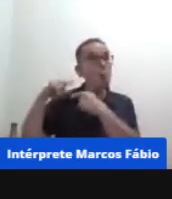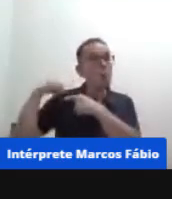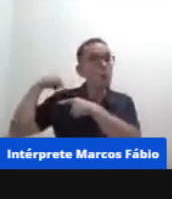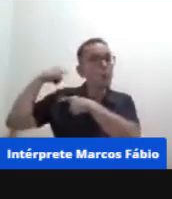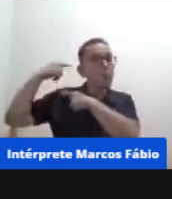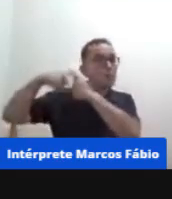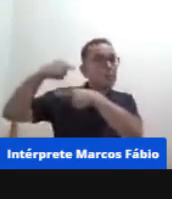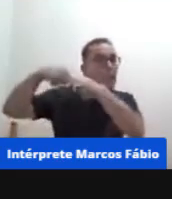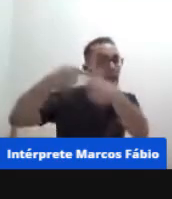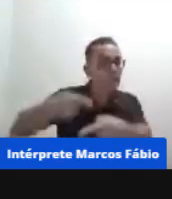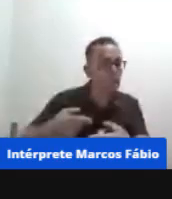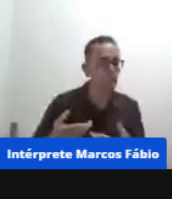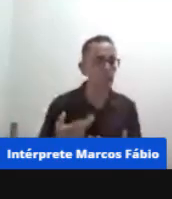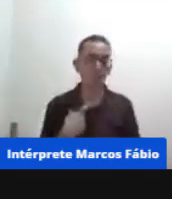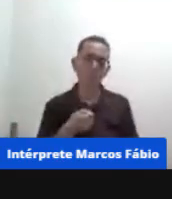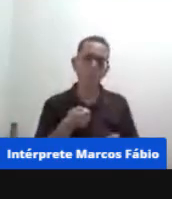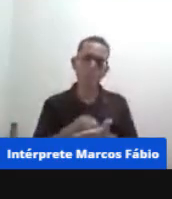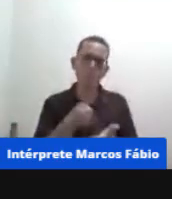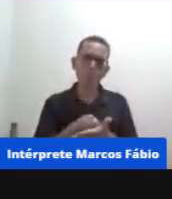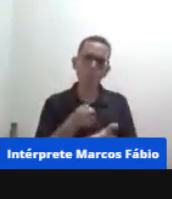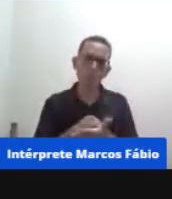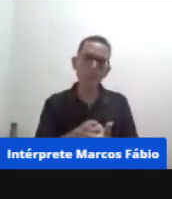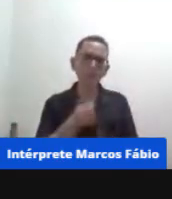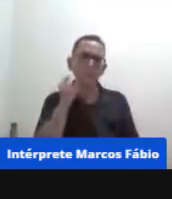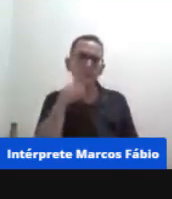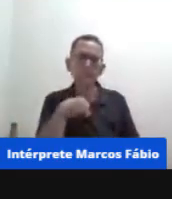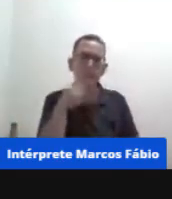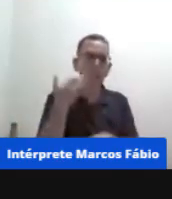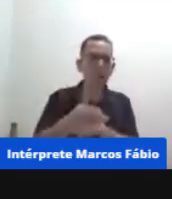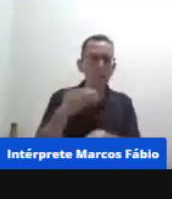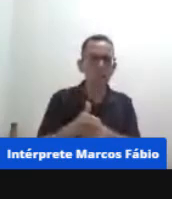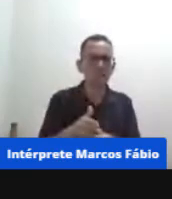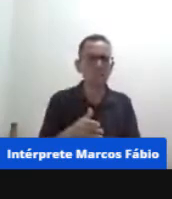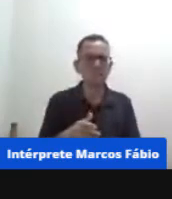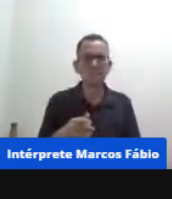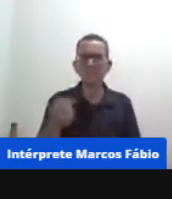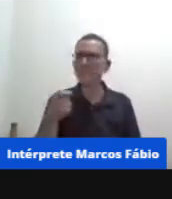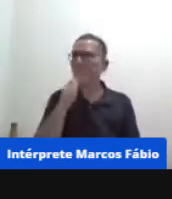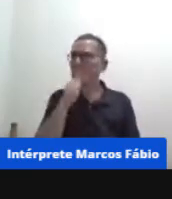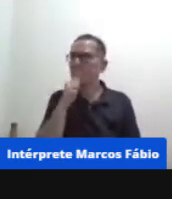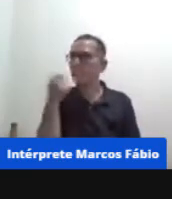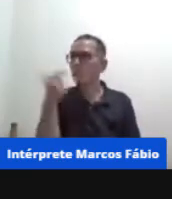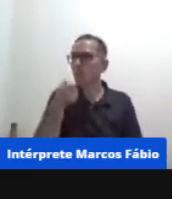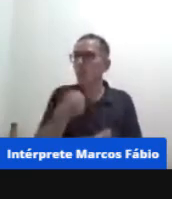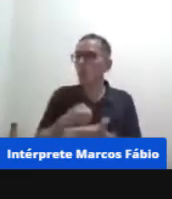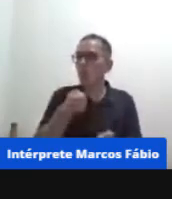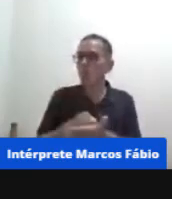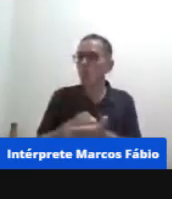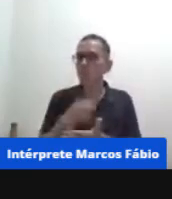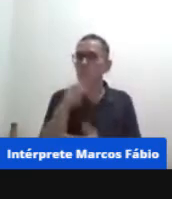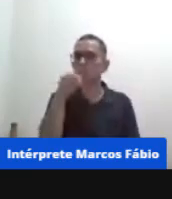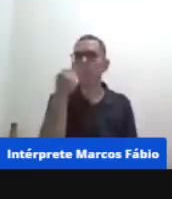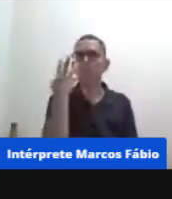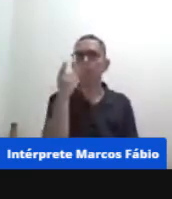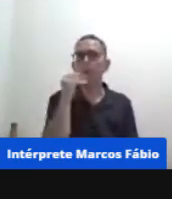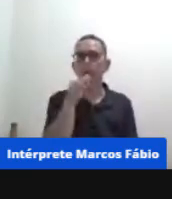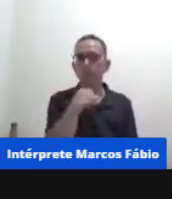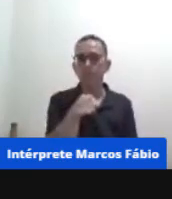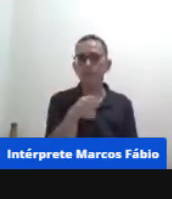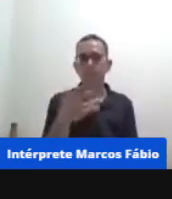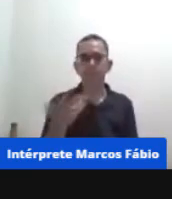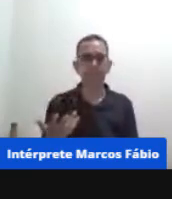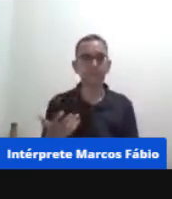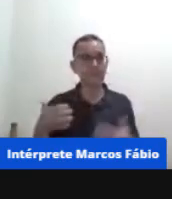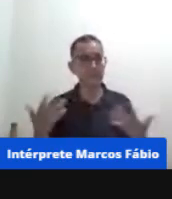informação. Então, eu vou estar cobrando aí habilidades que não podem ainda não existir nessa criança.